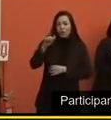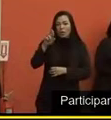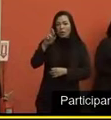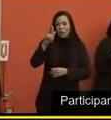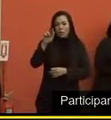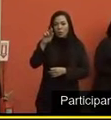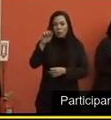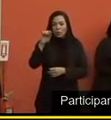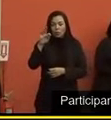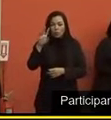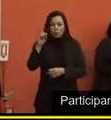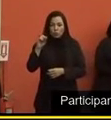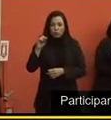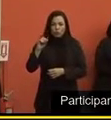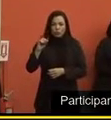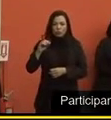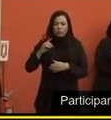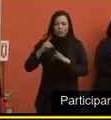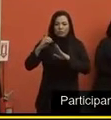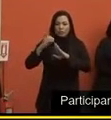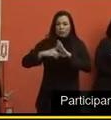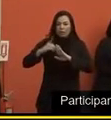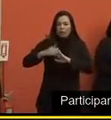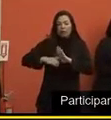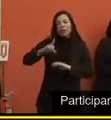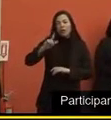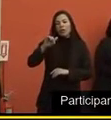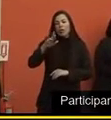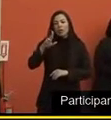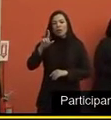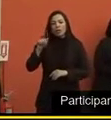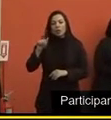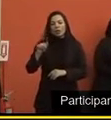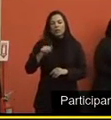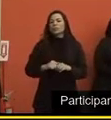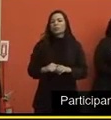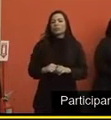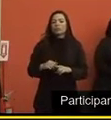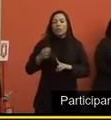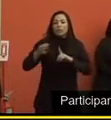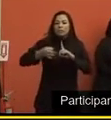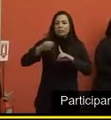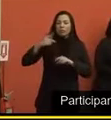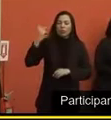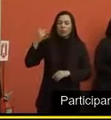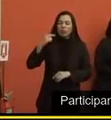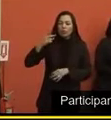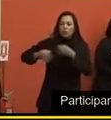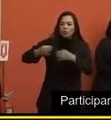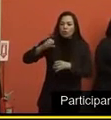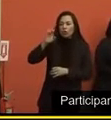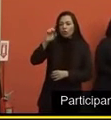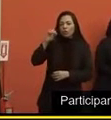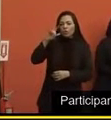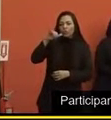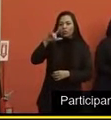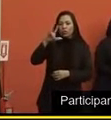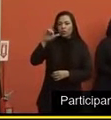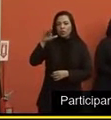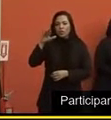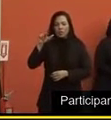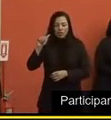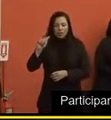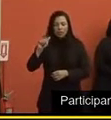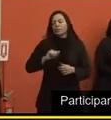Viana Lopes. Desembargador Carlos Eduardo Freire Roboreto. Procuradora de Justiça Edileia Gonçalves dos